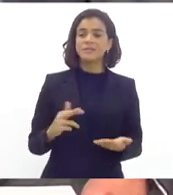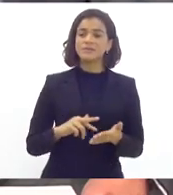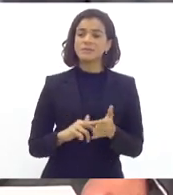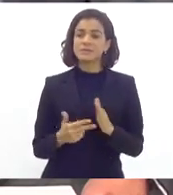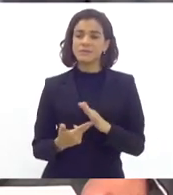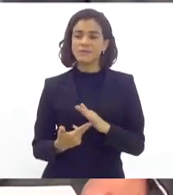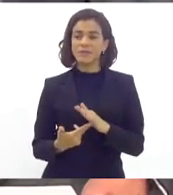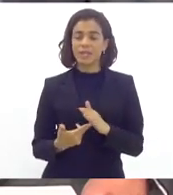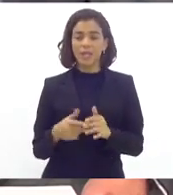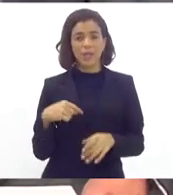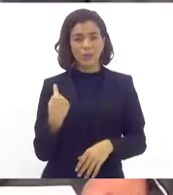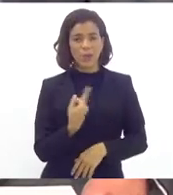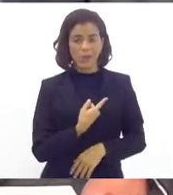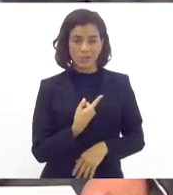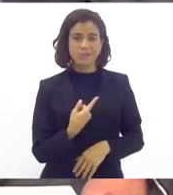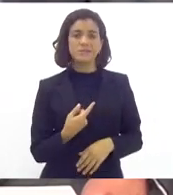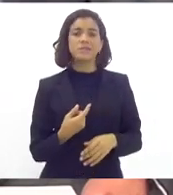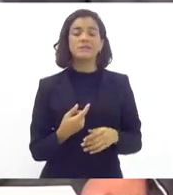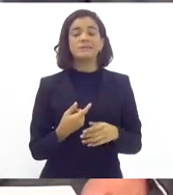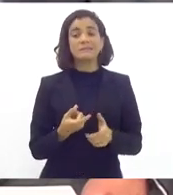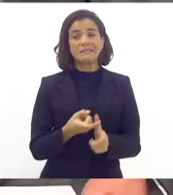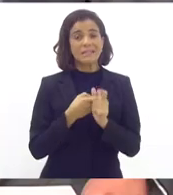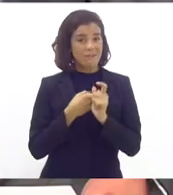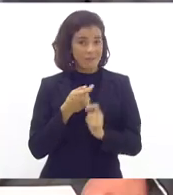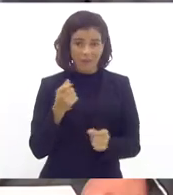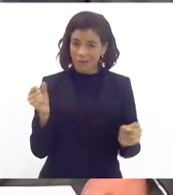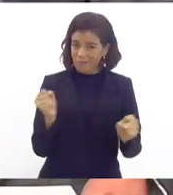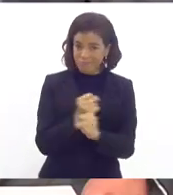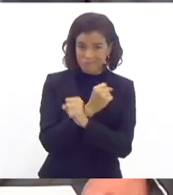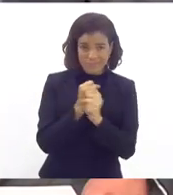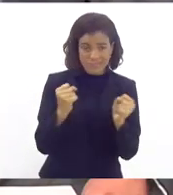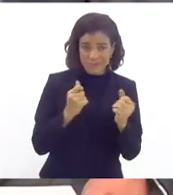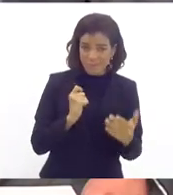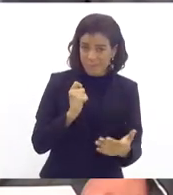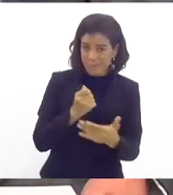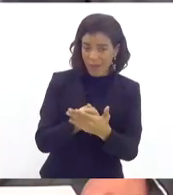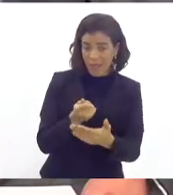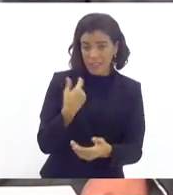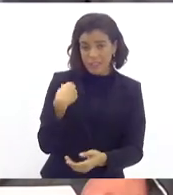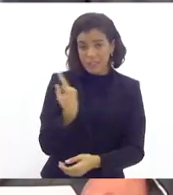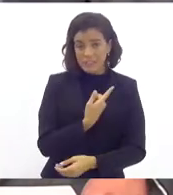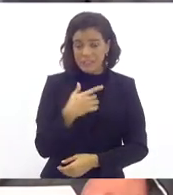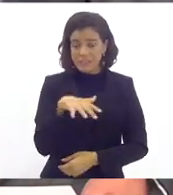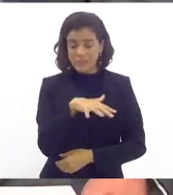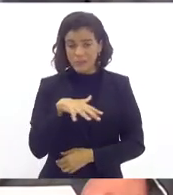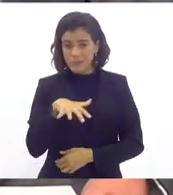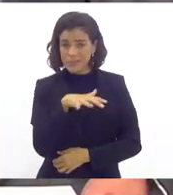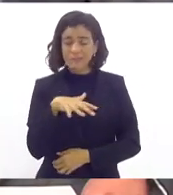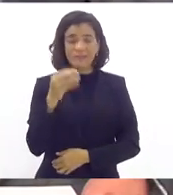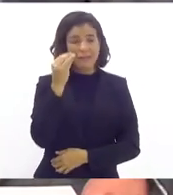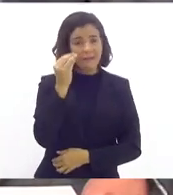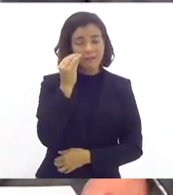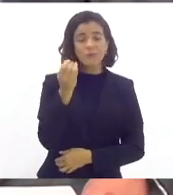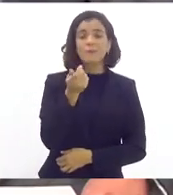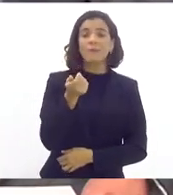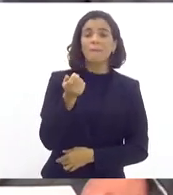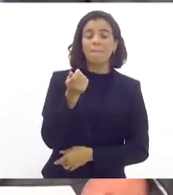que a nossa dívida seja impagável. Nós estamos em regime de recuperação fiscal que vai